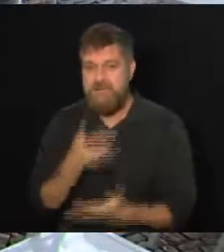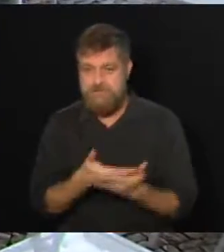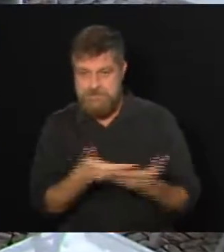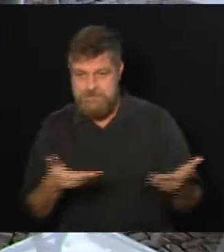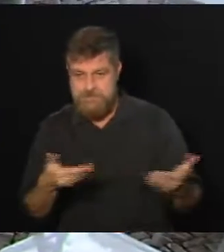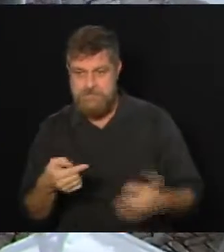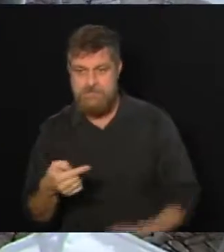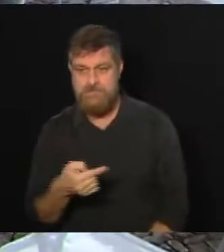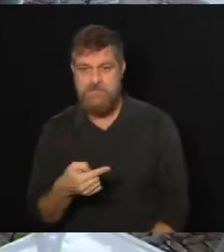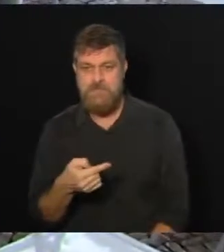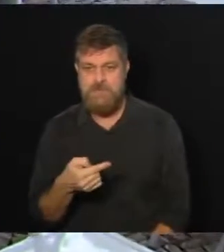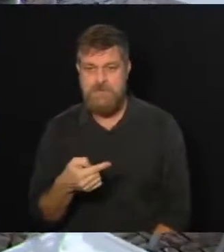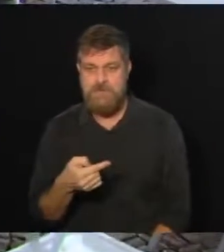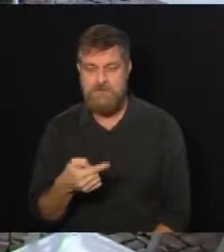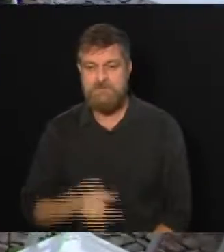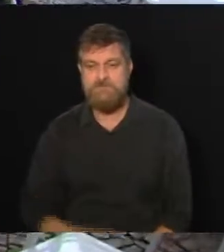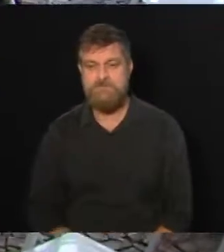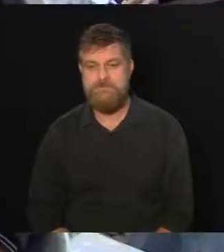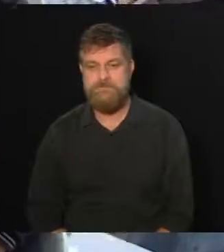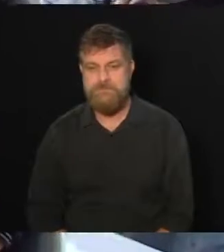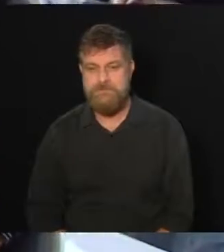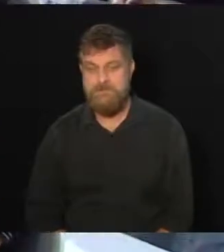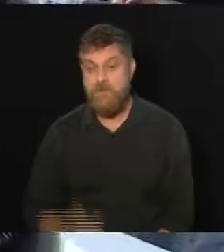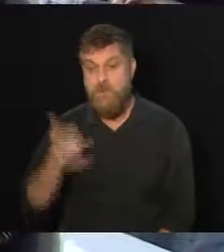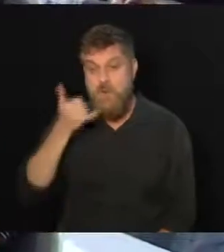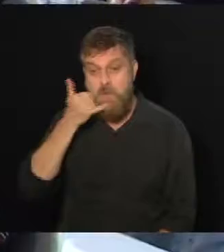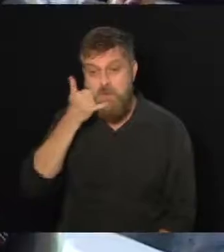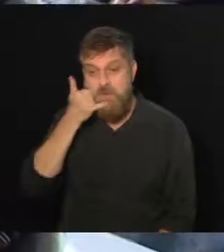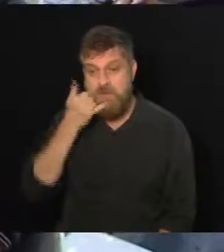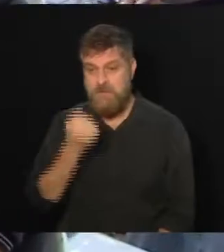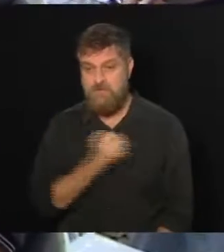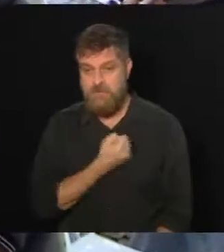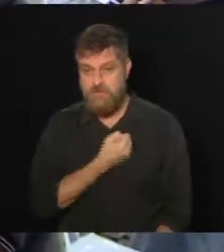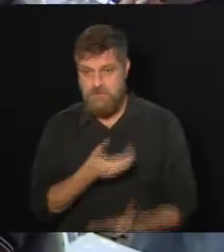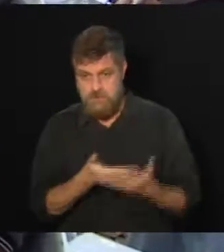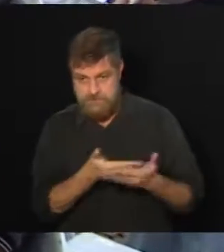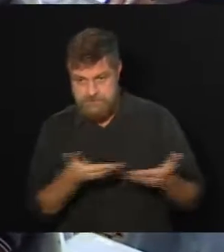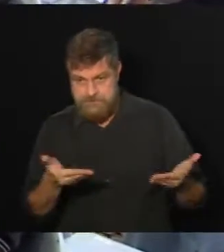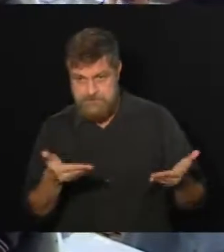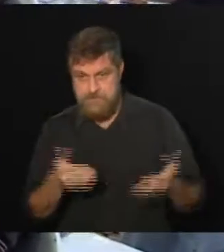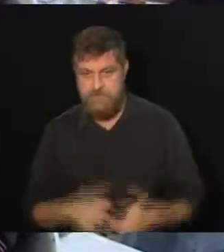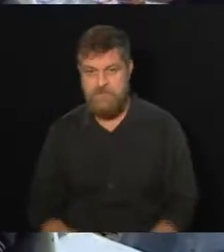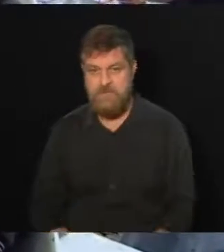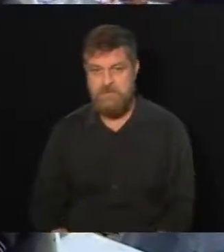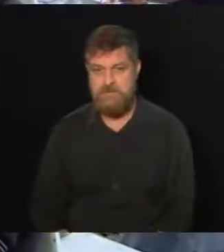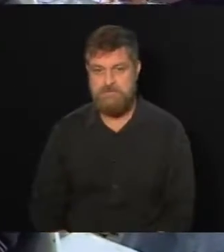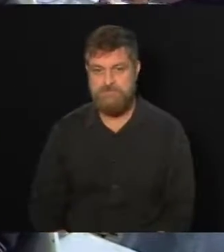Rua da Abolição, 881, ou pelo telefone